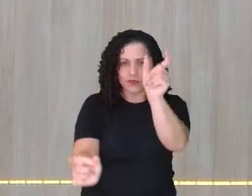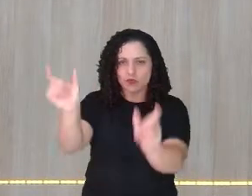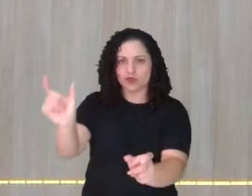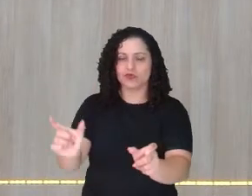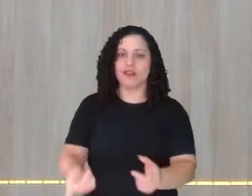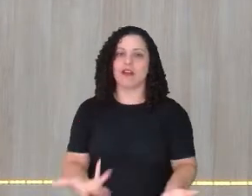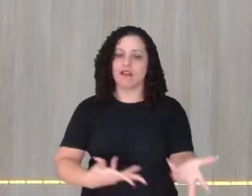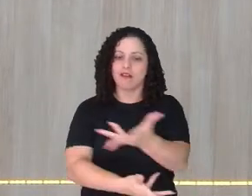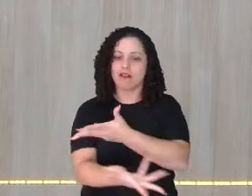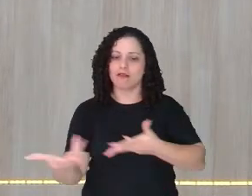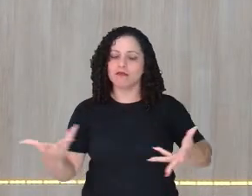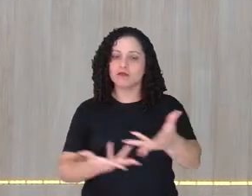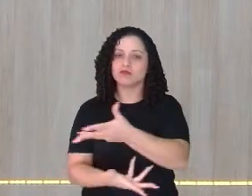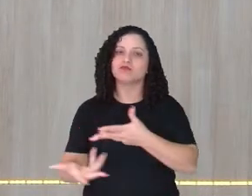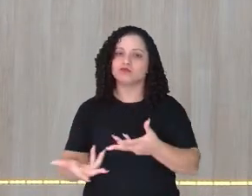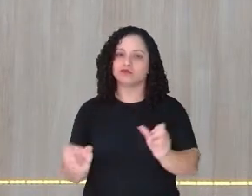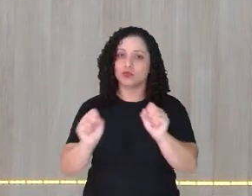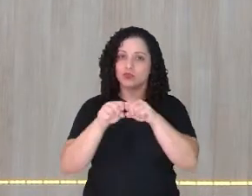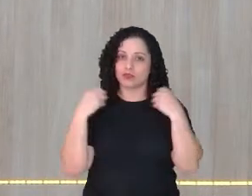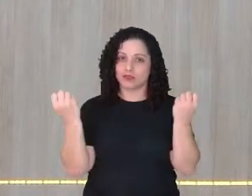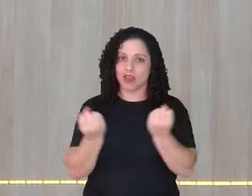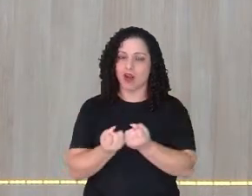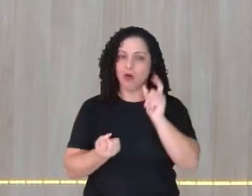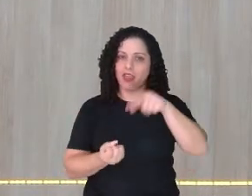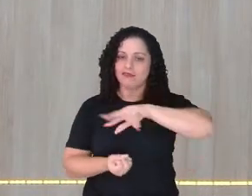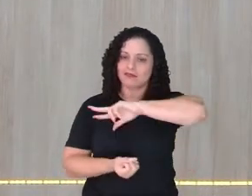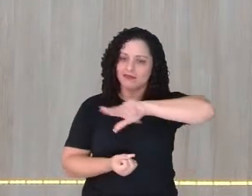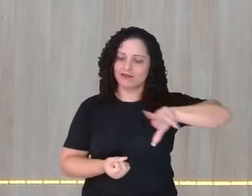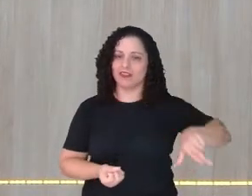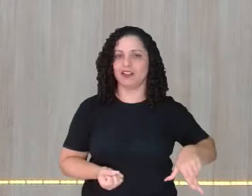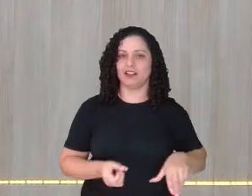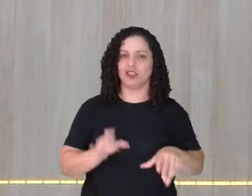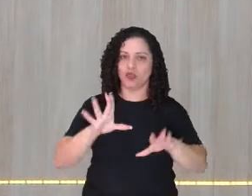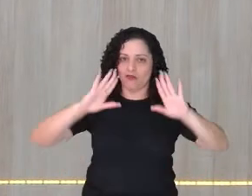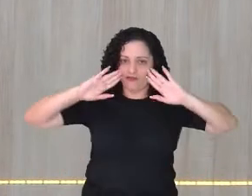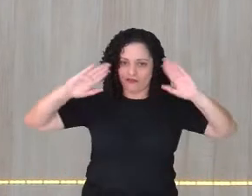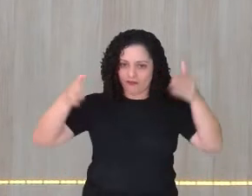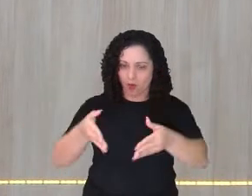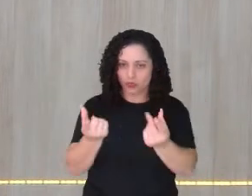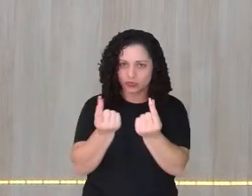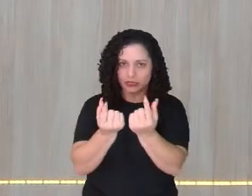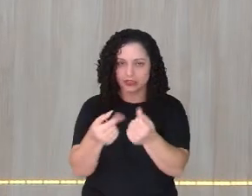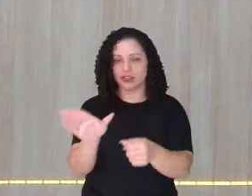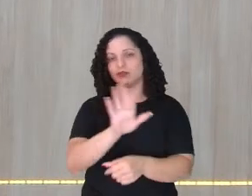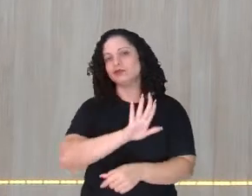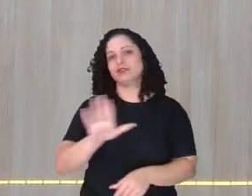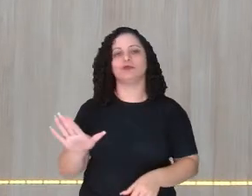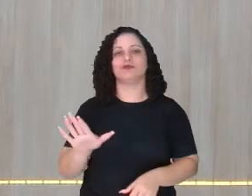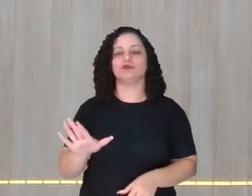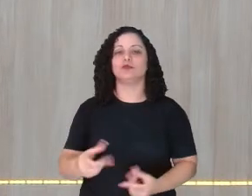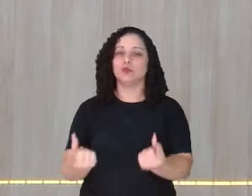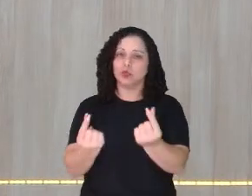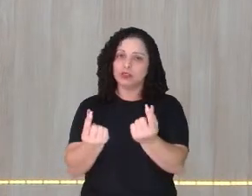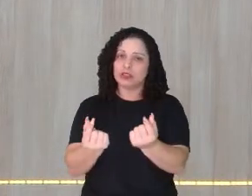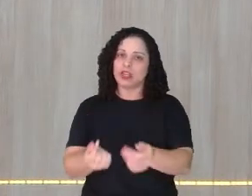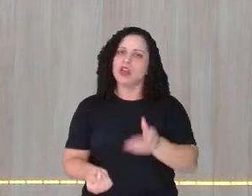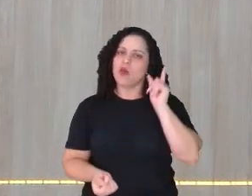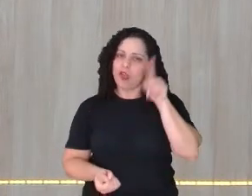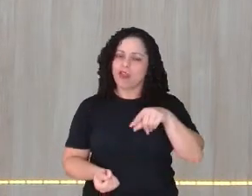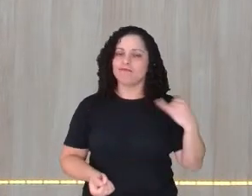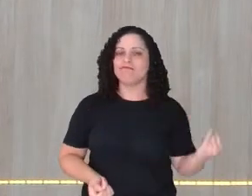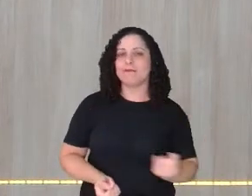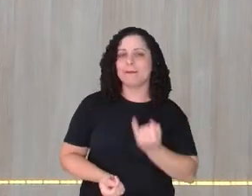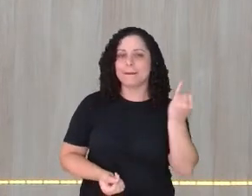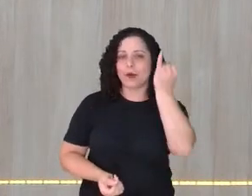social é muito complexo e não pode se resumir só ao dinheiro. O dinheiro é uma parcela, né? É uma